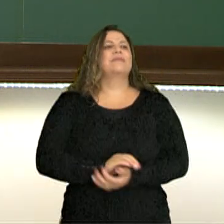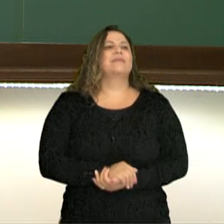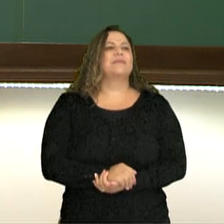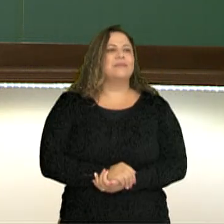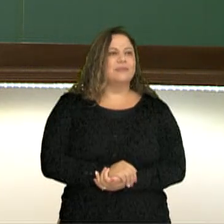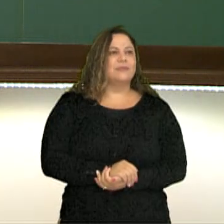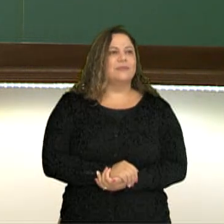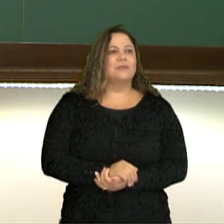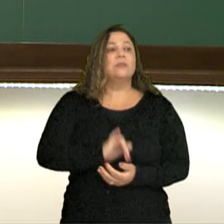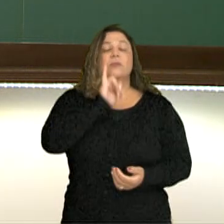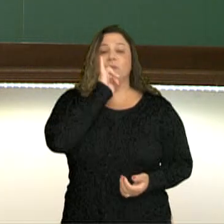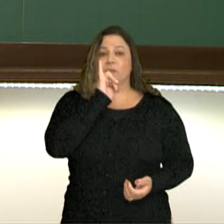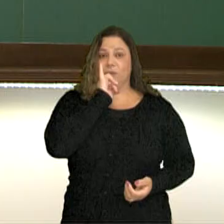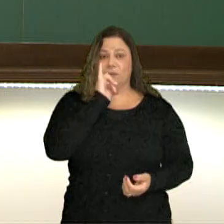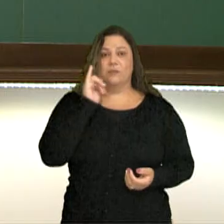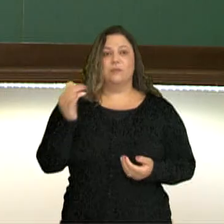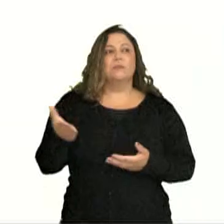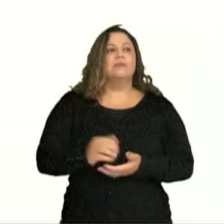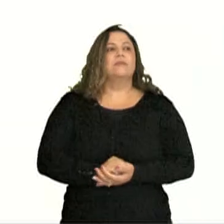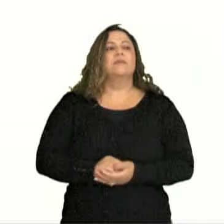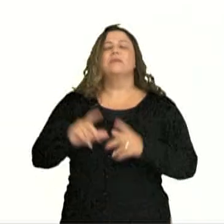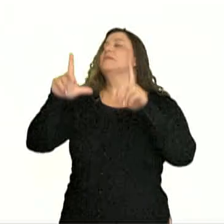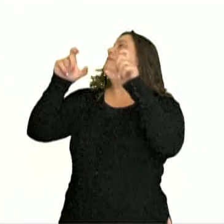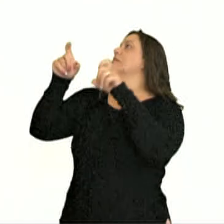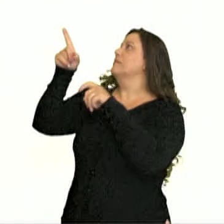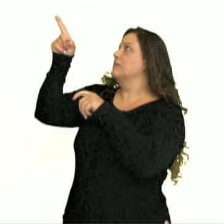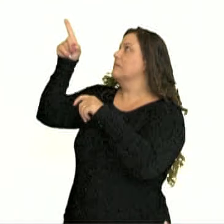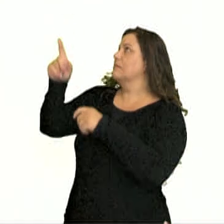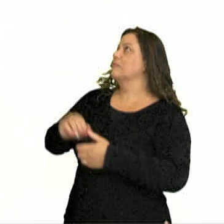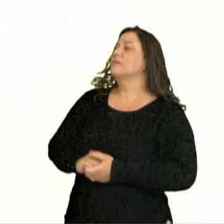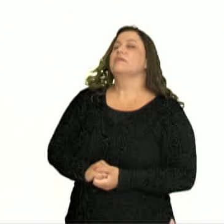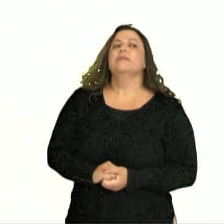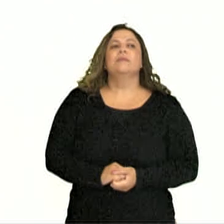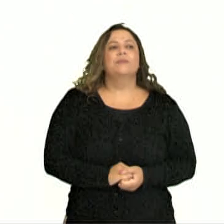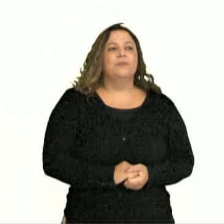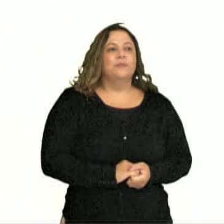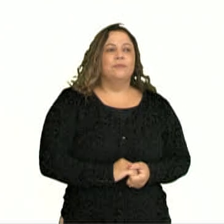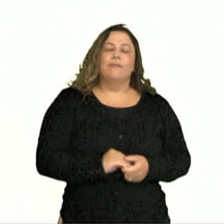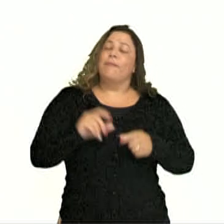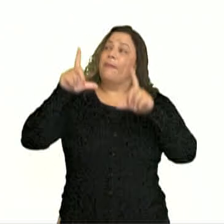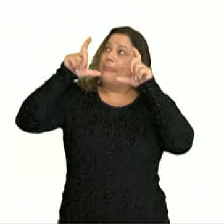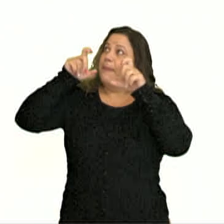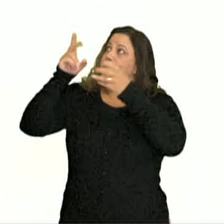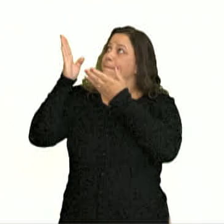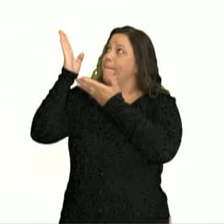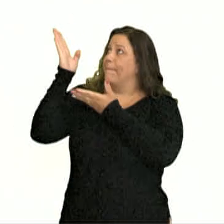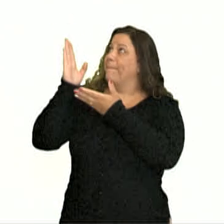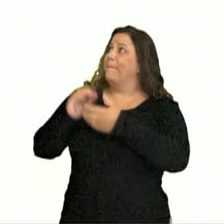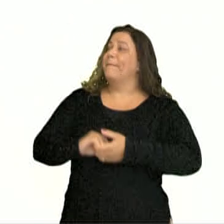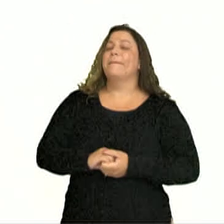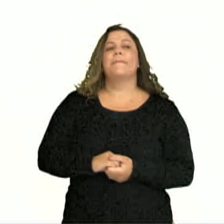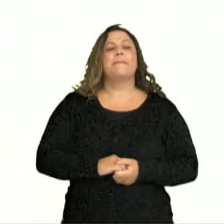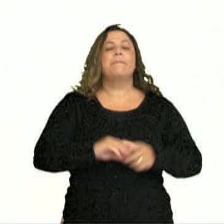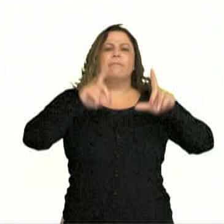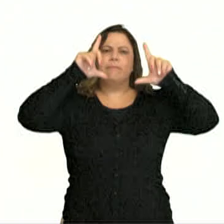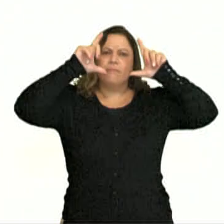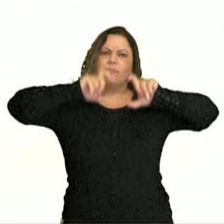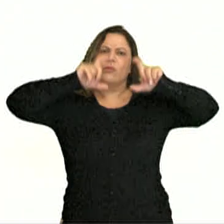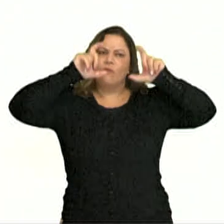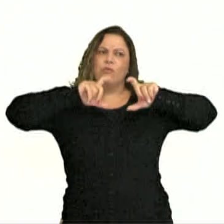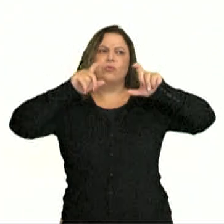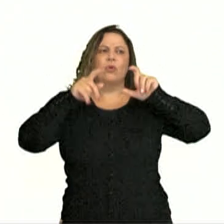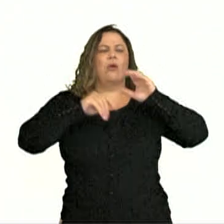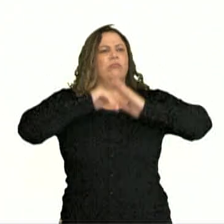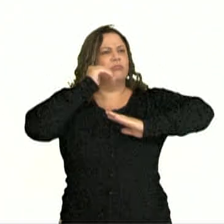como exemplo eu trouxe para vocês uma fotografia de um artista chamado Vic Muniz. Ele é um fotógrafo, tá?